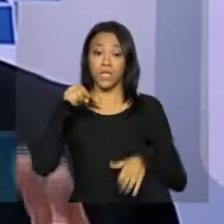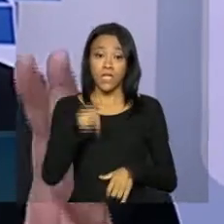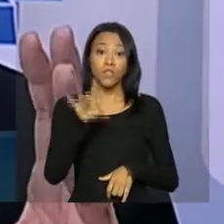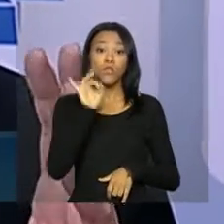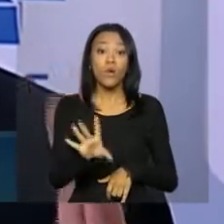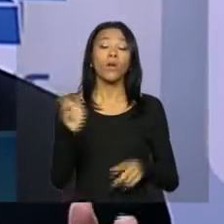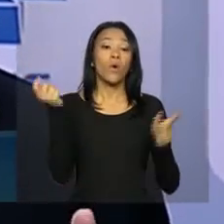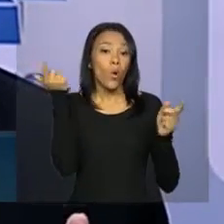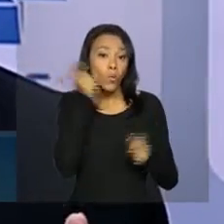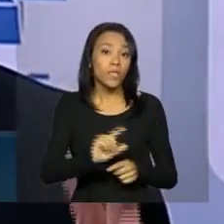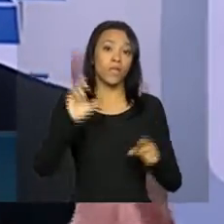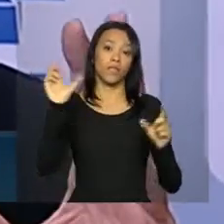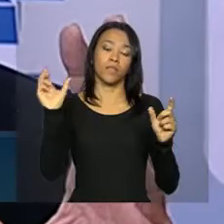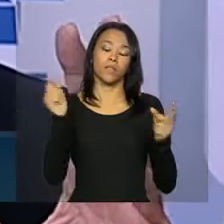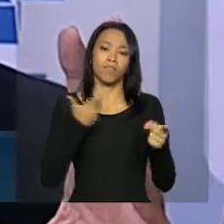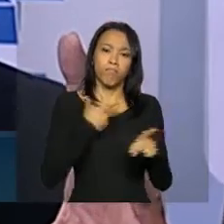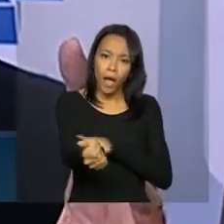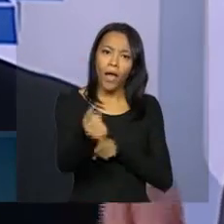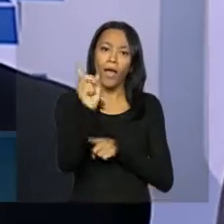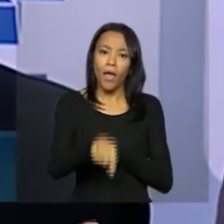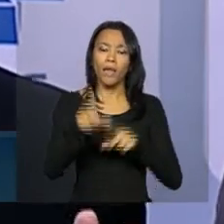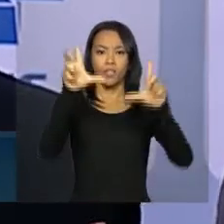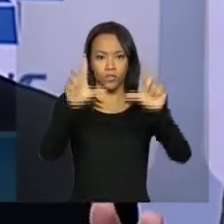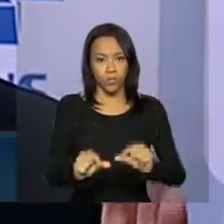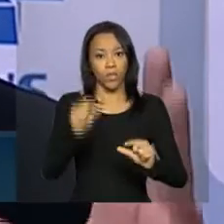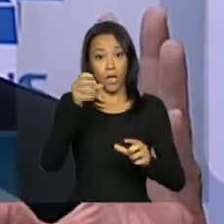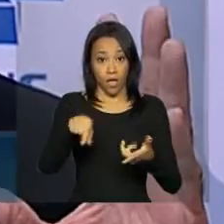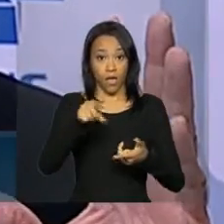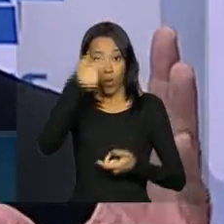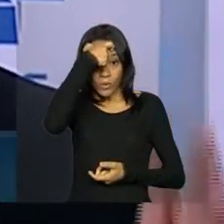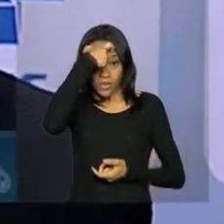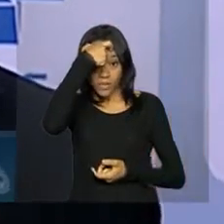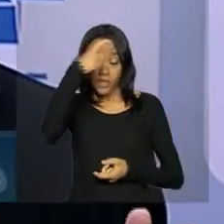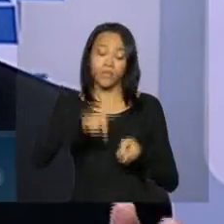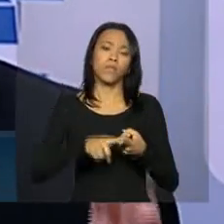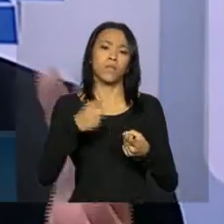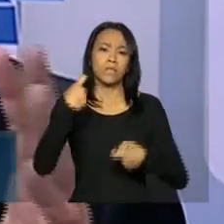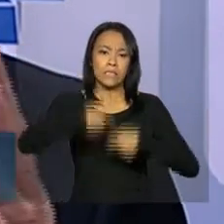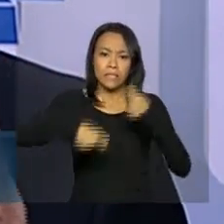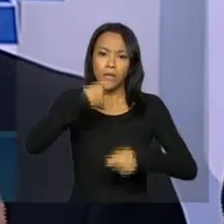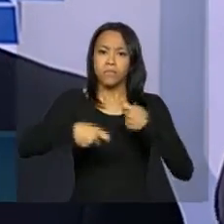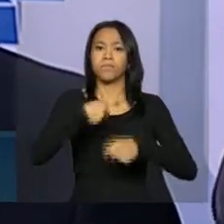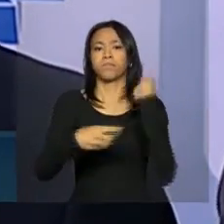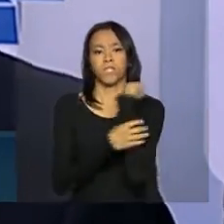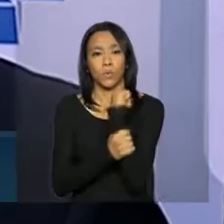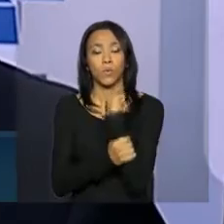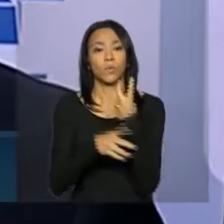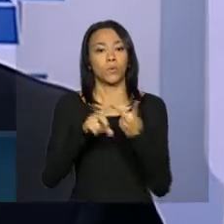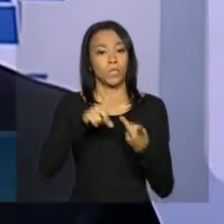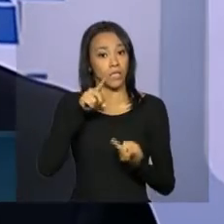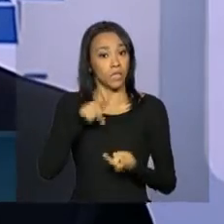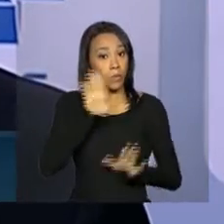mais, cuidado, não é? Sexo seguro, prudência, não é? Tomar todas